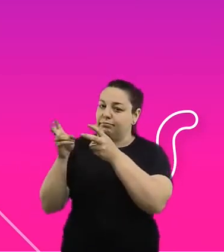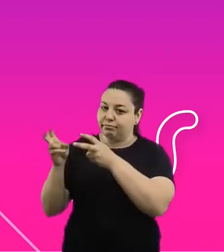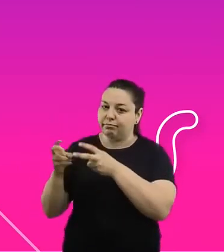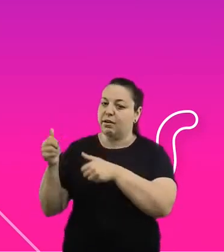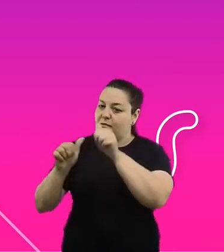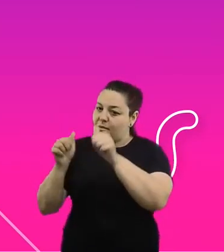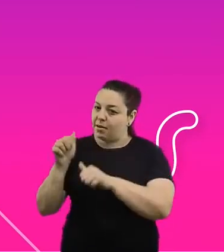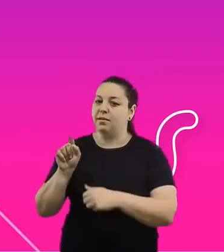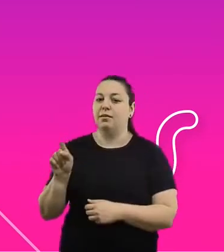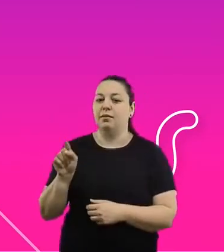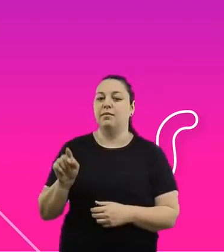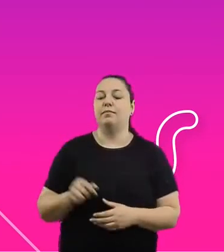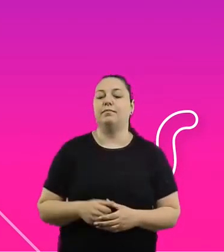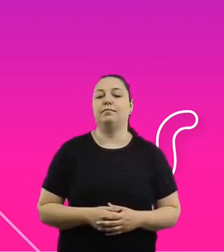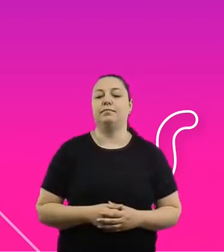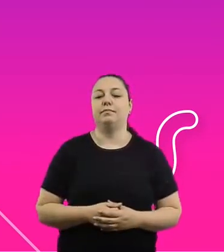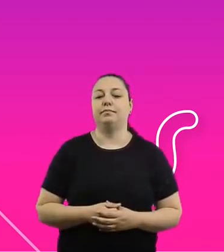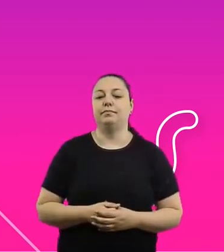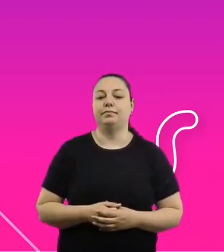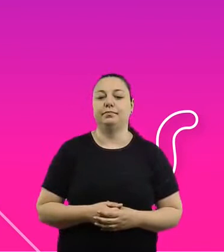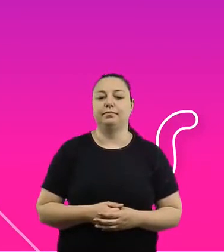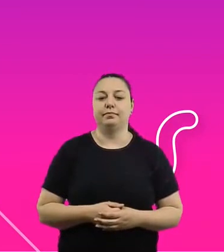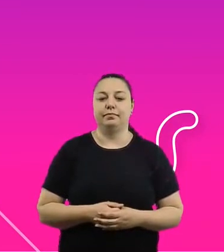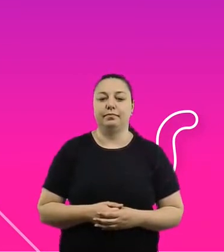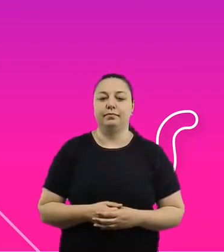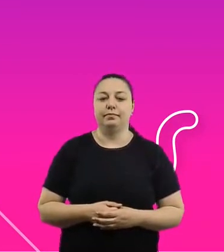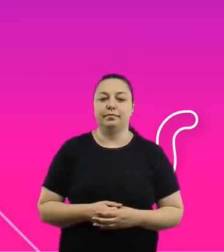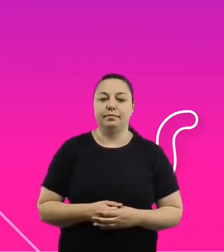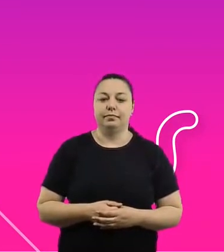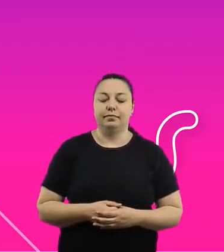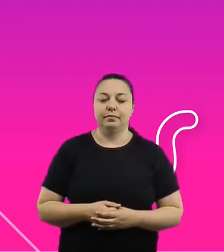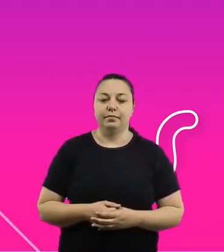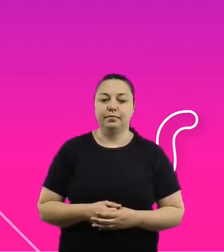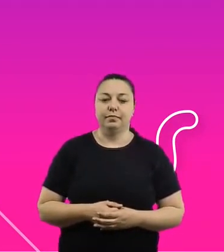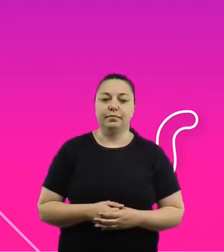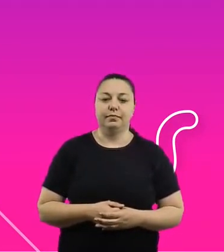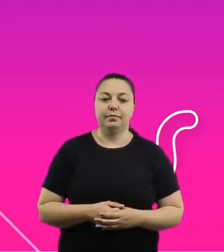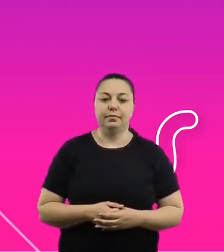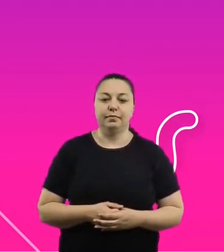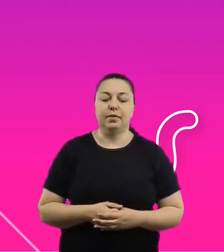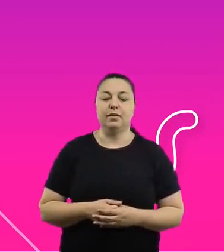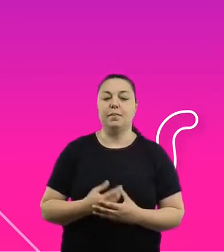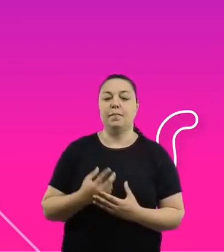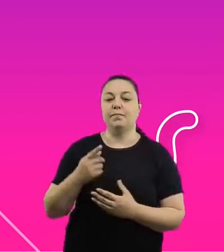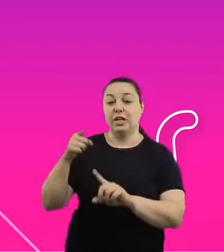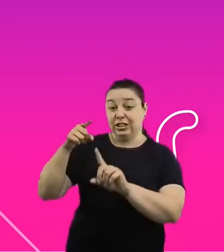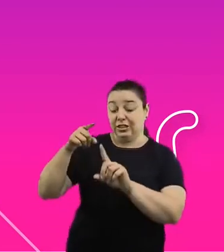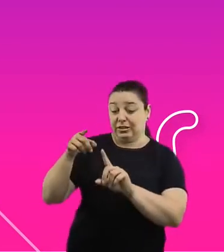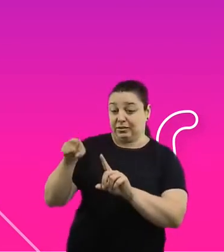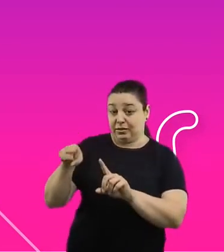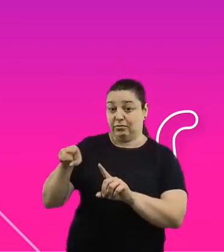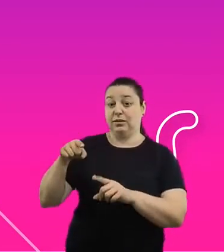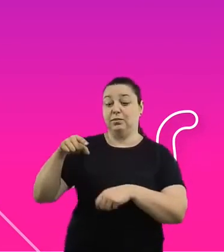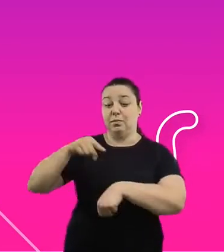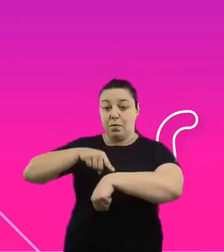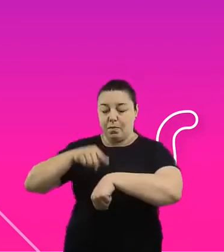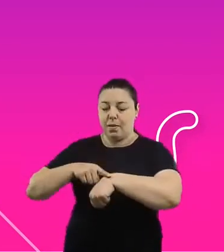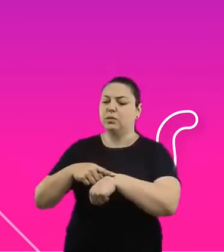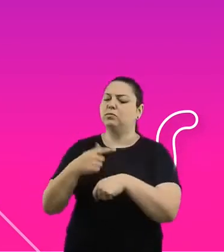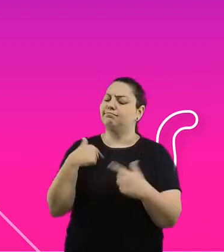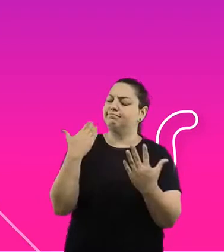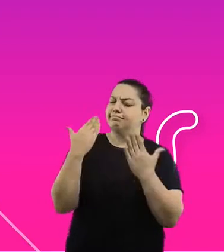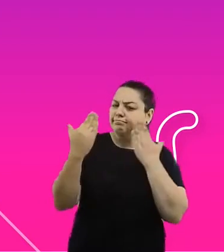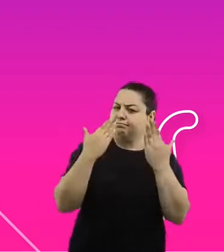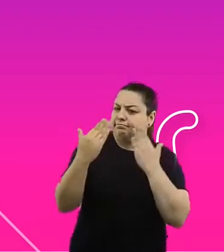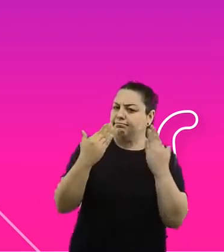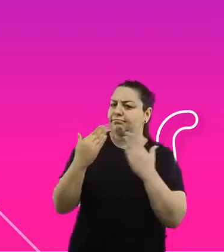banco que está entrando em contato com você, né? Então, esse tipo de checagem, esse tipo de desconfiança é importante